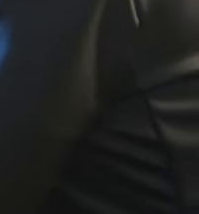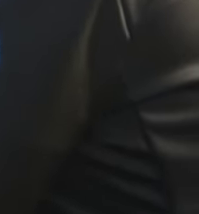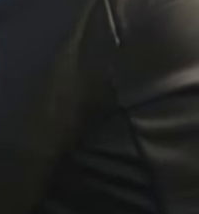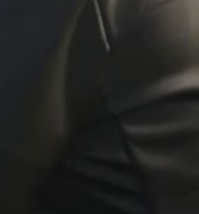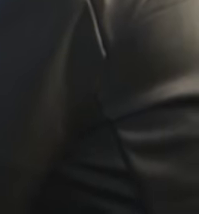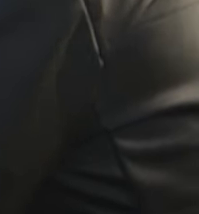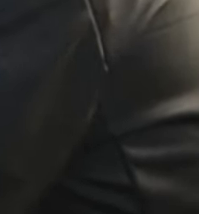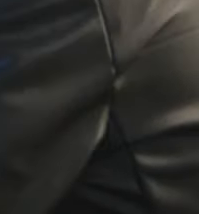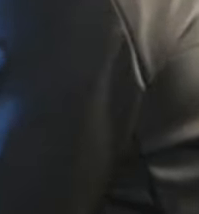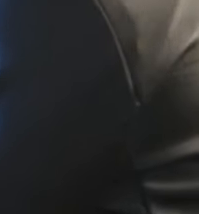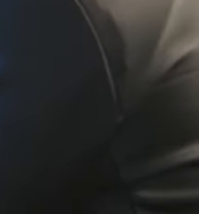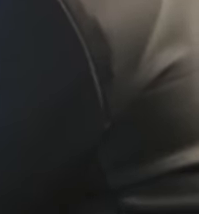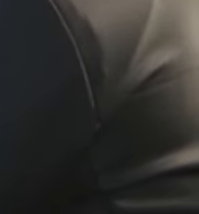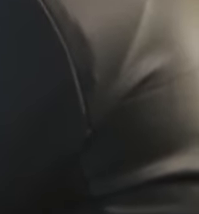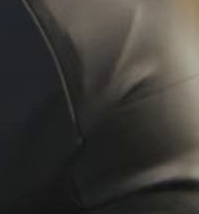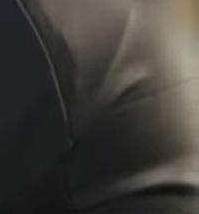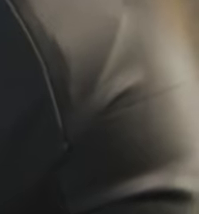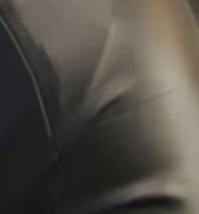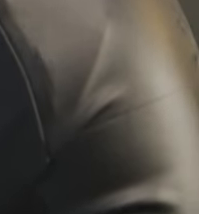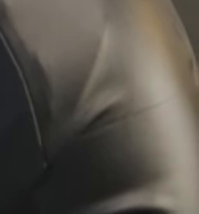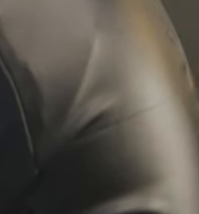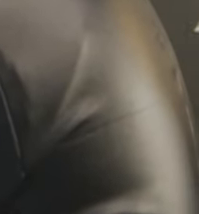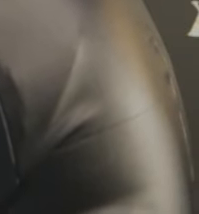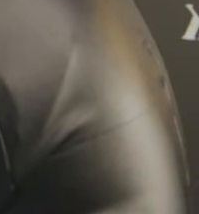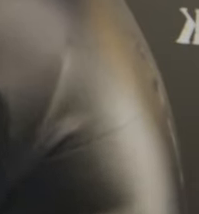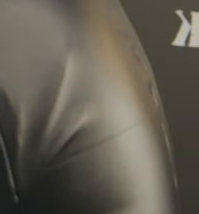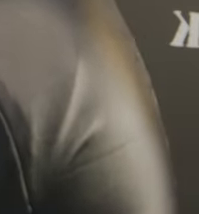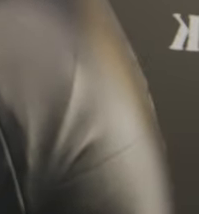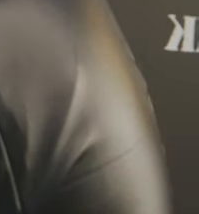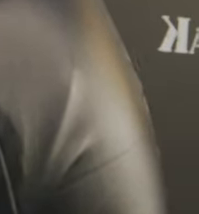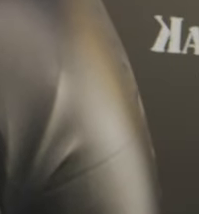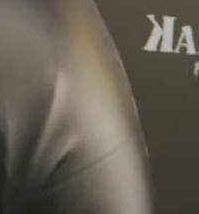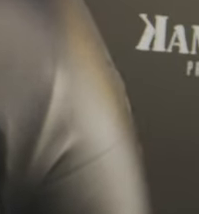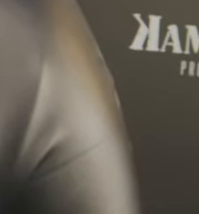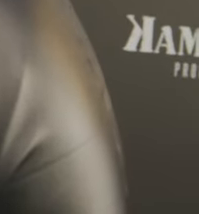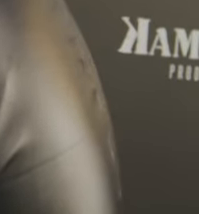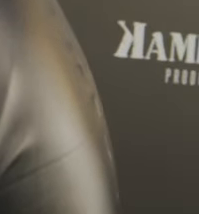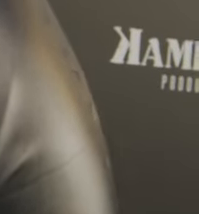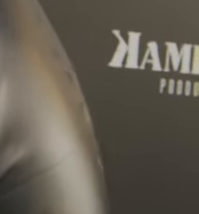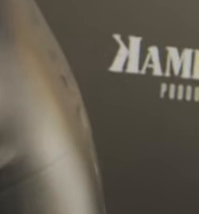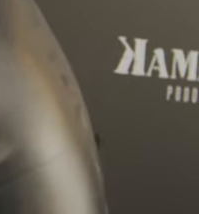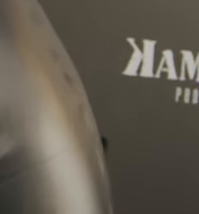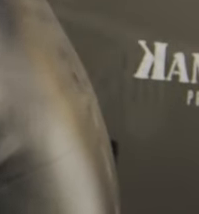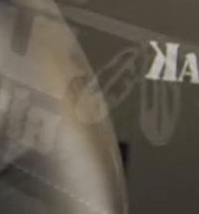breu, se pá nem sofreu, nem viu o dia que a favela